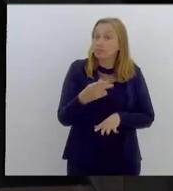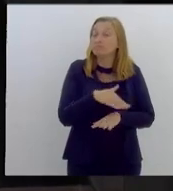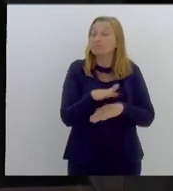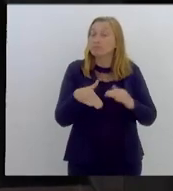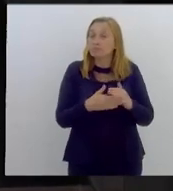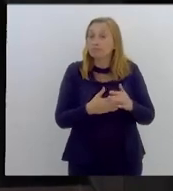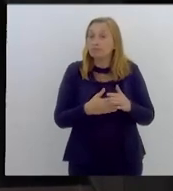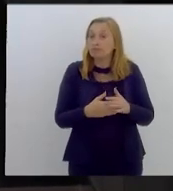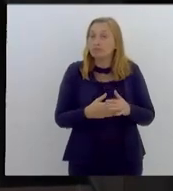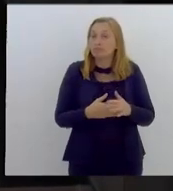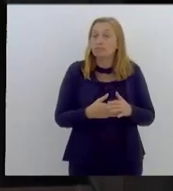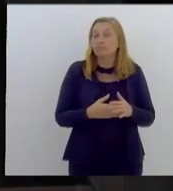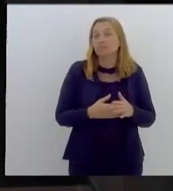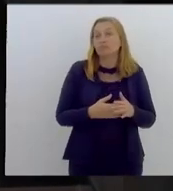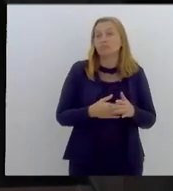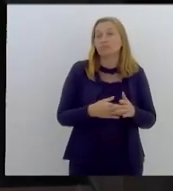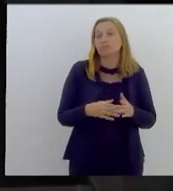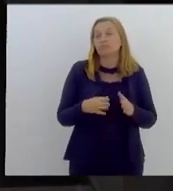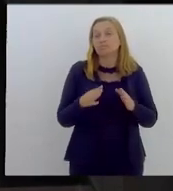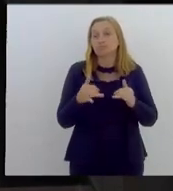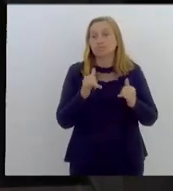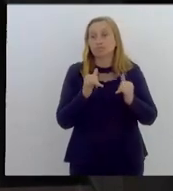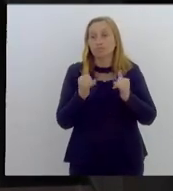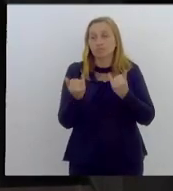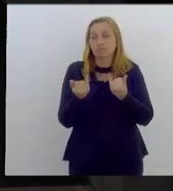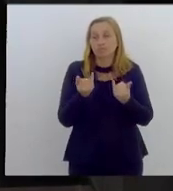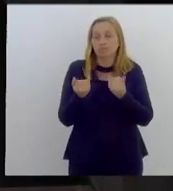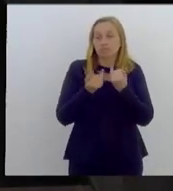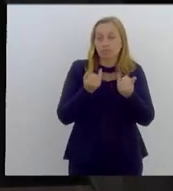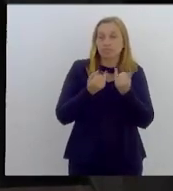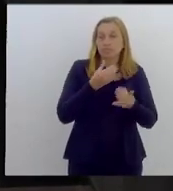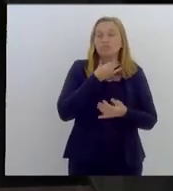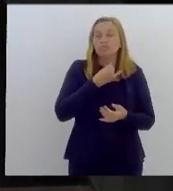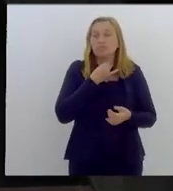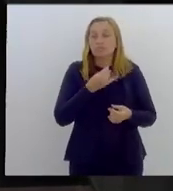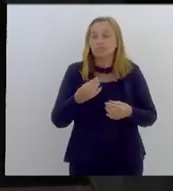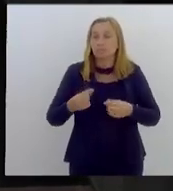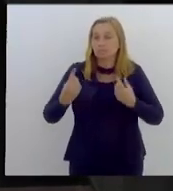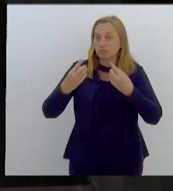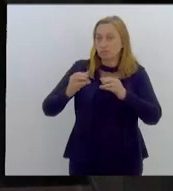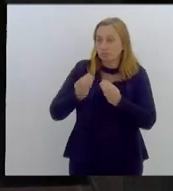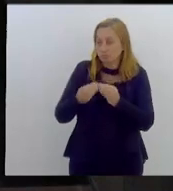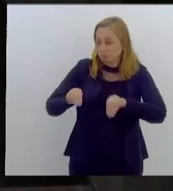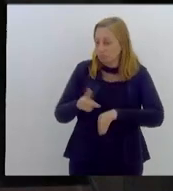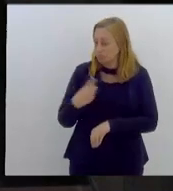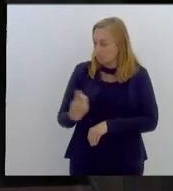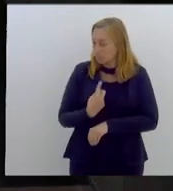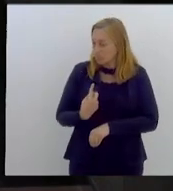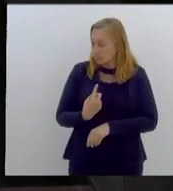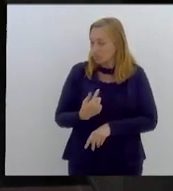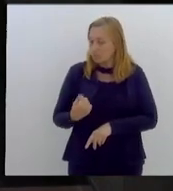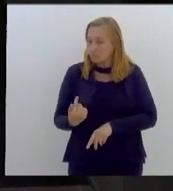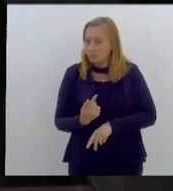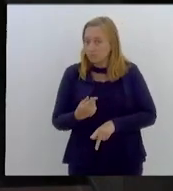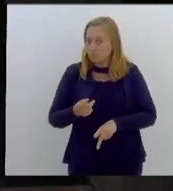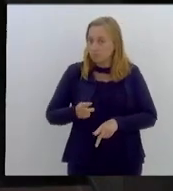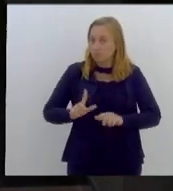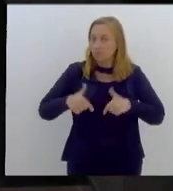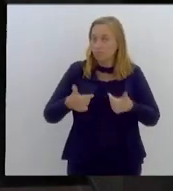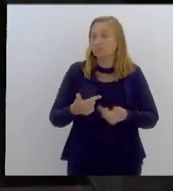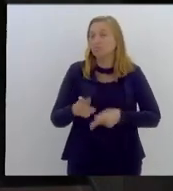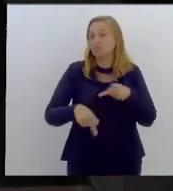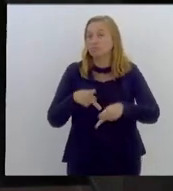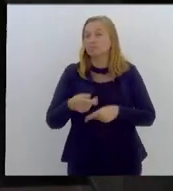lógica a partir de fake news, não vai atingir o pessoal, porque o pessoal está aqui para fazer aquilo que a população exige